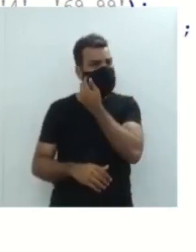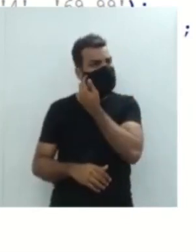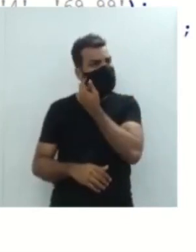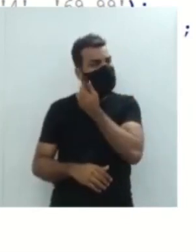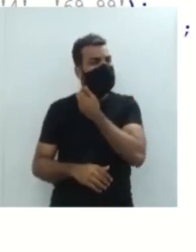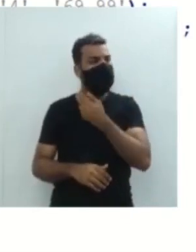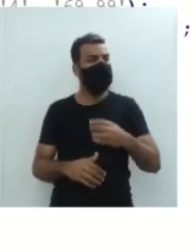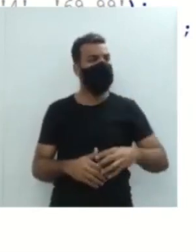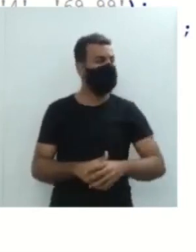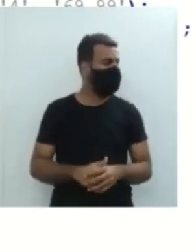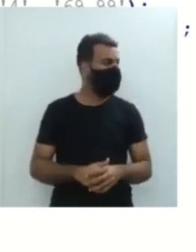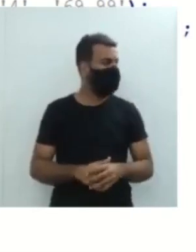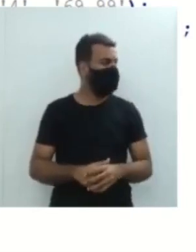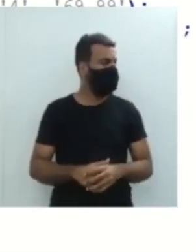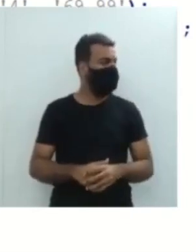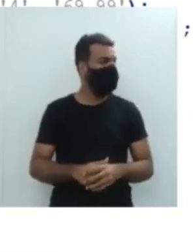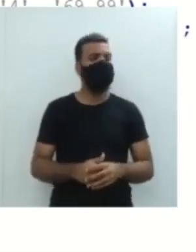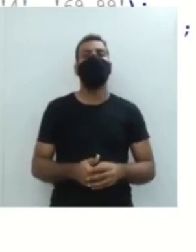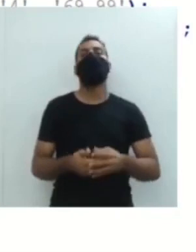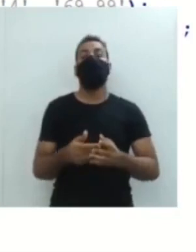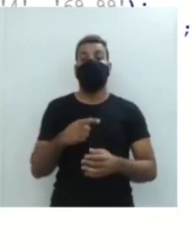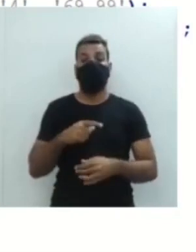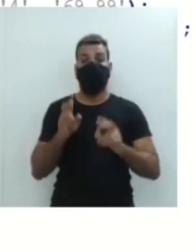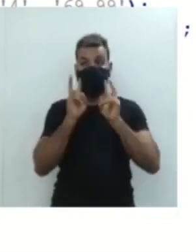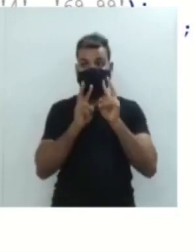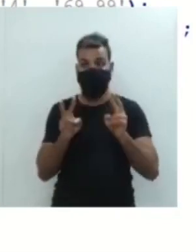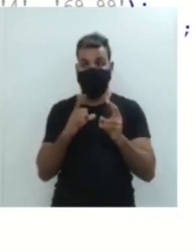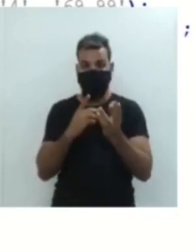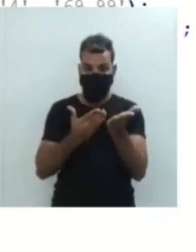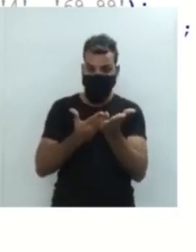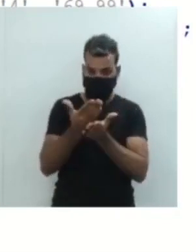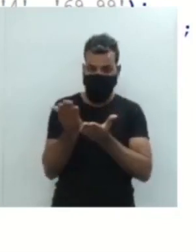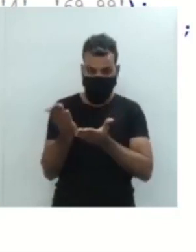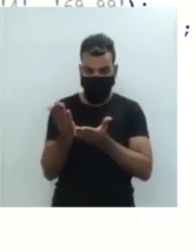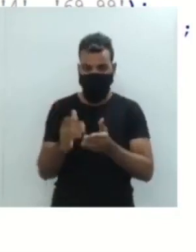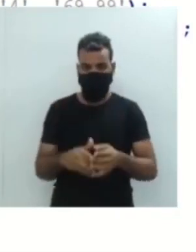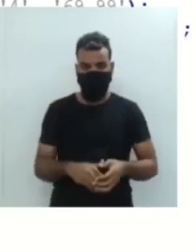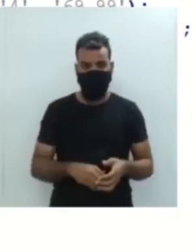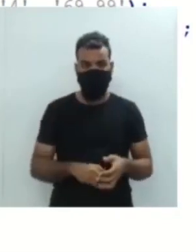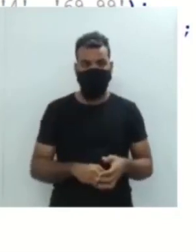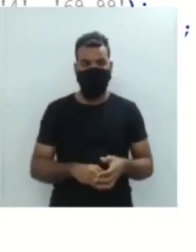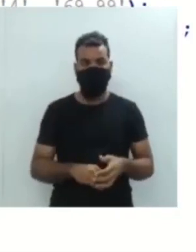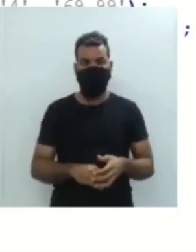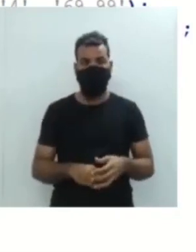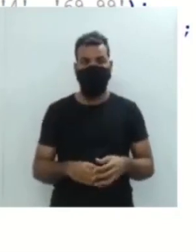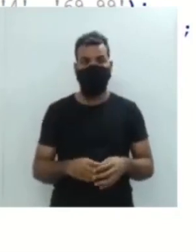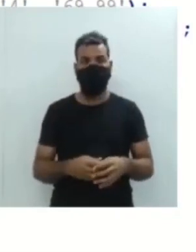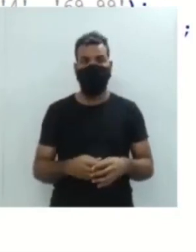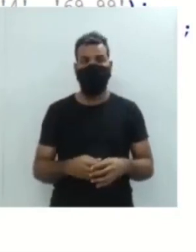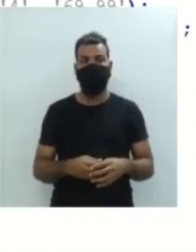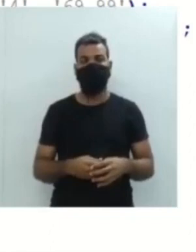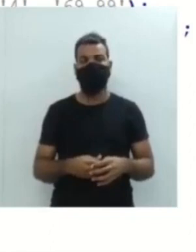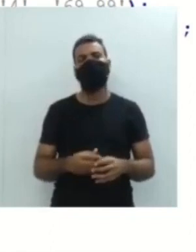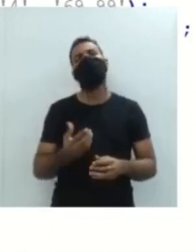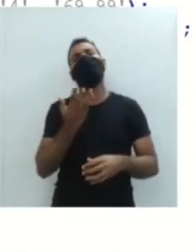o módulo do Apache mais Kelly Tom eles estão aqui inicializados estão aqui ao lado esquerdo da